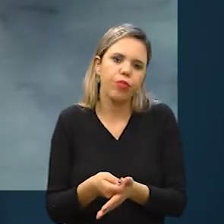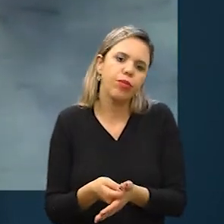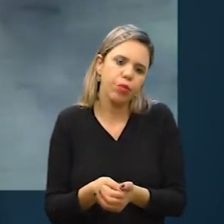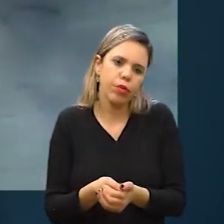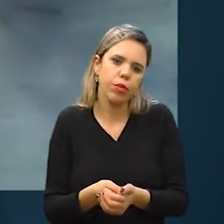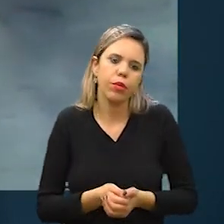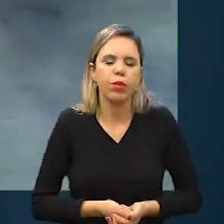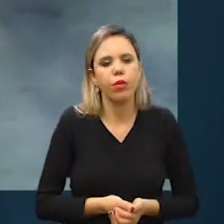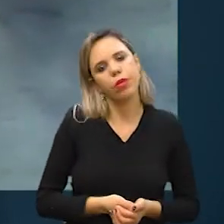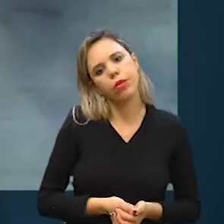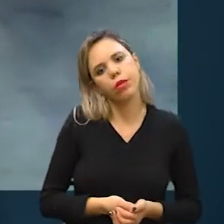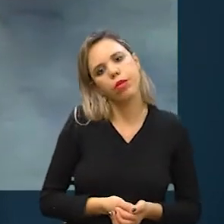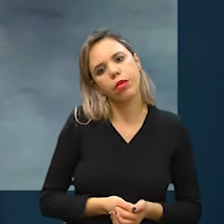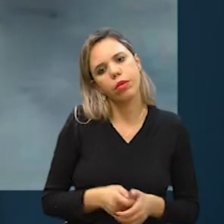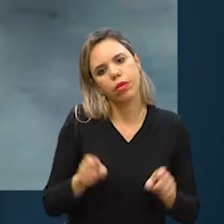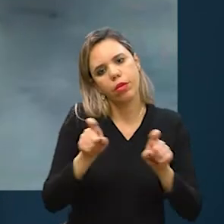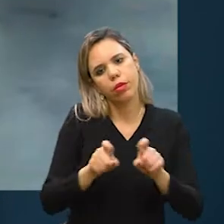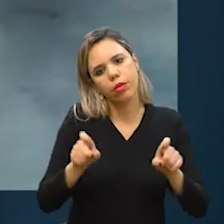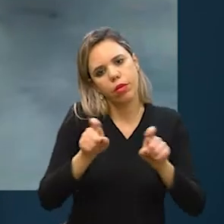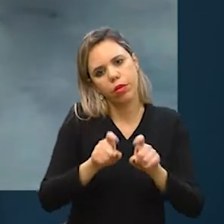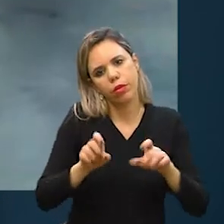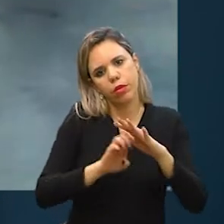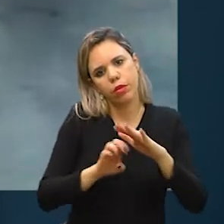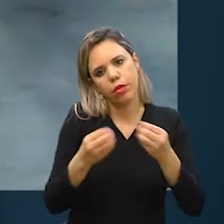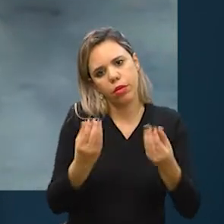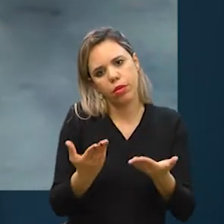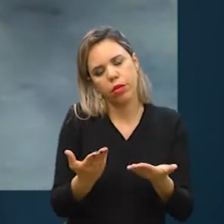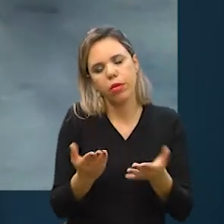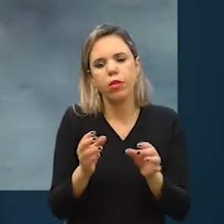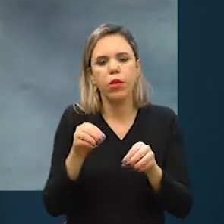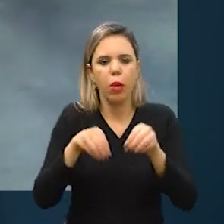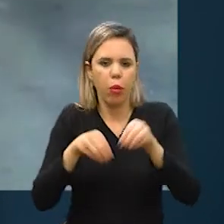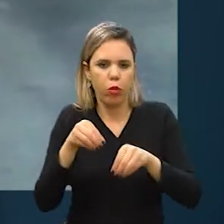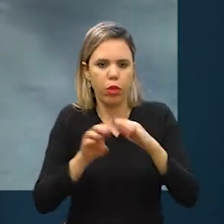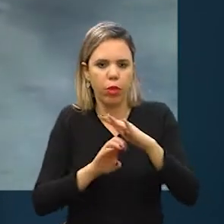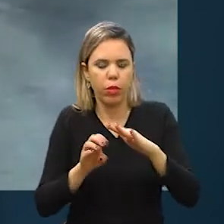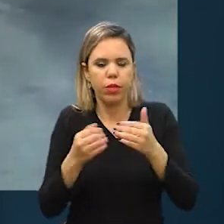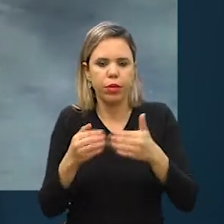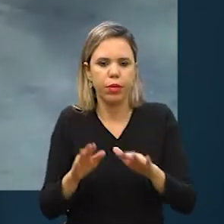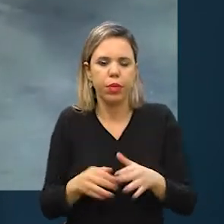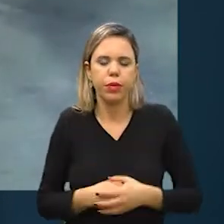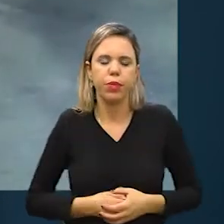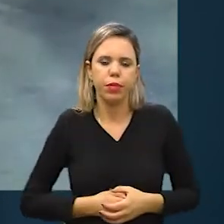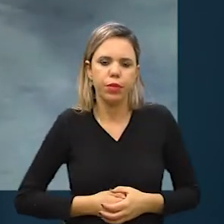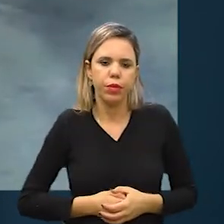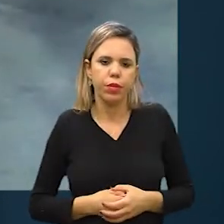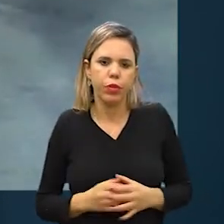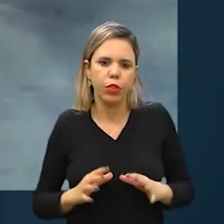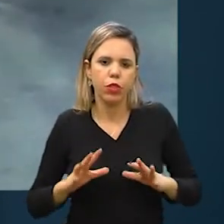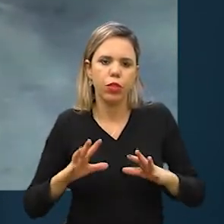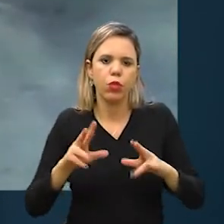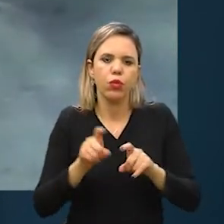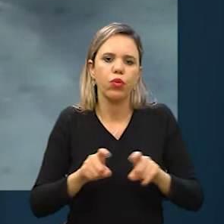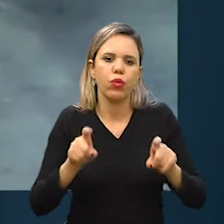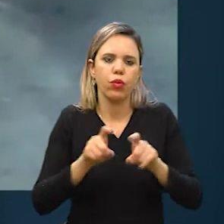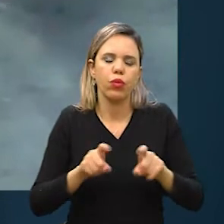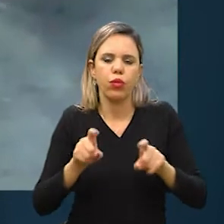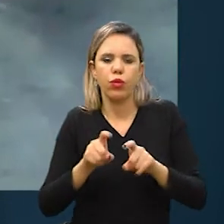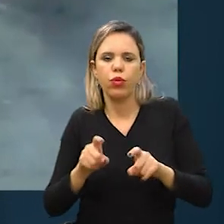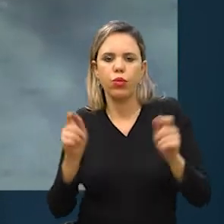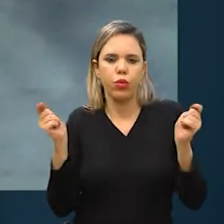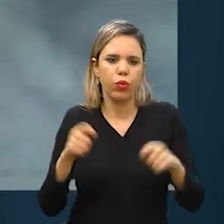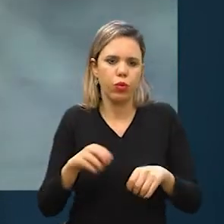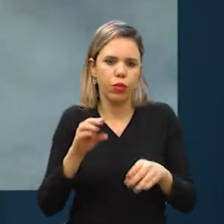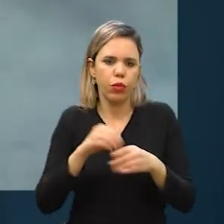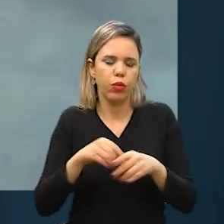pago em computadores para essa empresa. Montei a franquia, coloquei todos os computadores